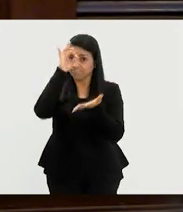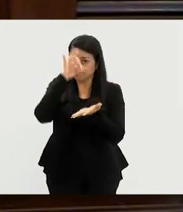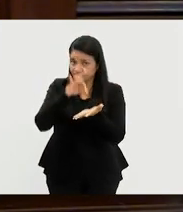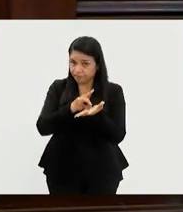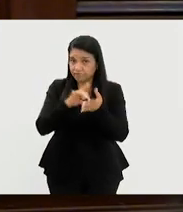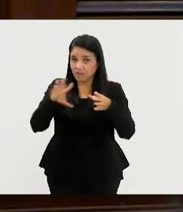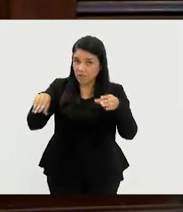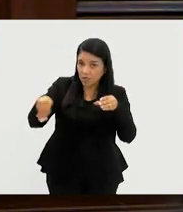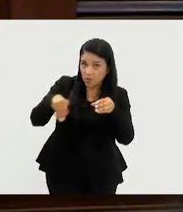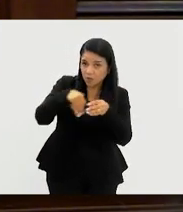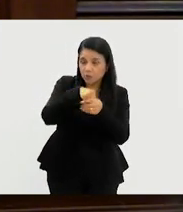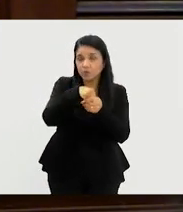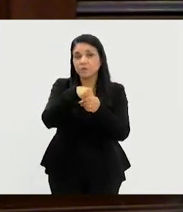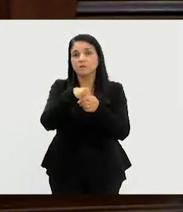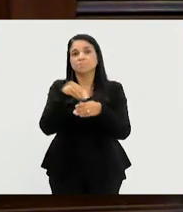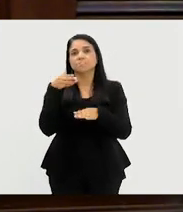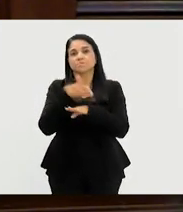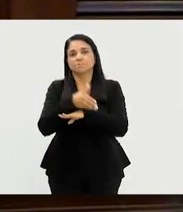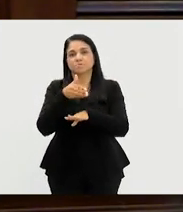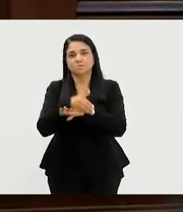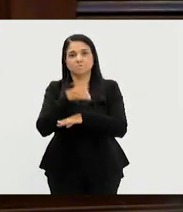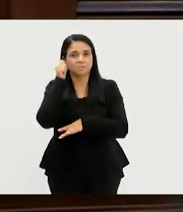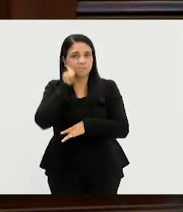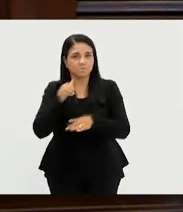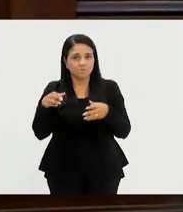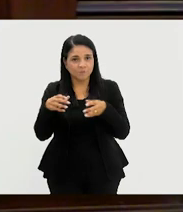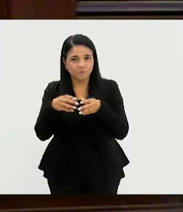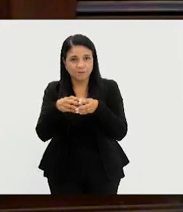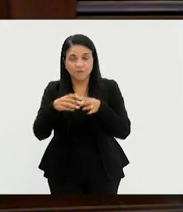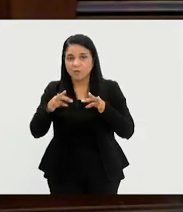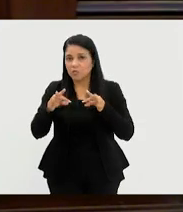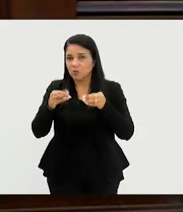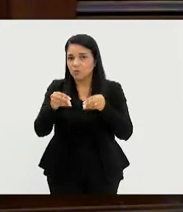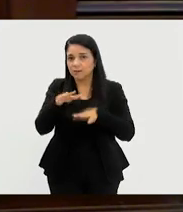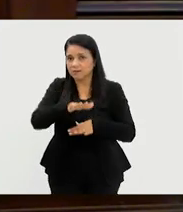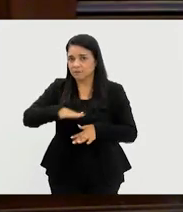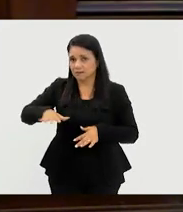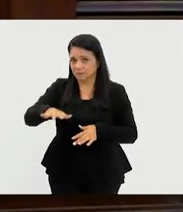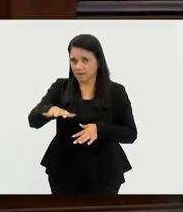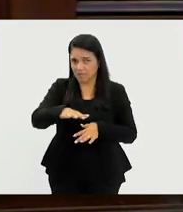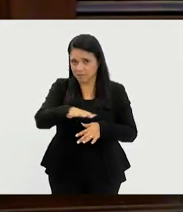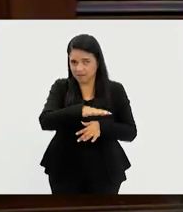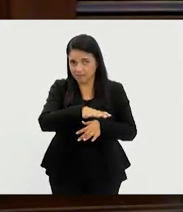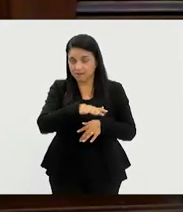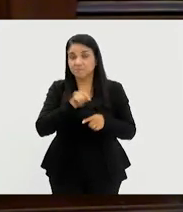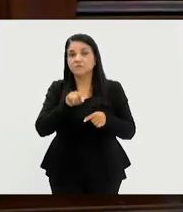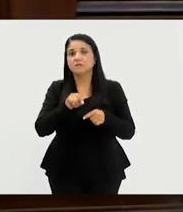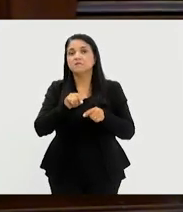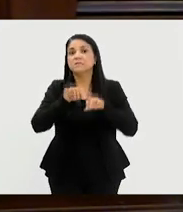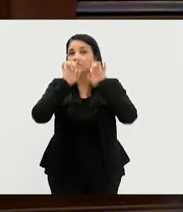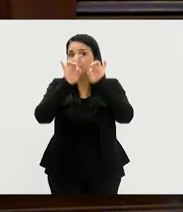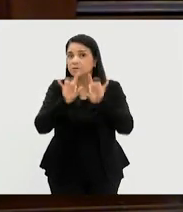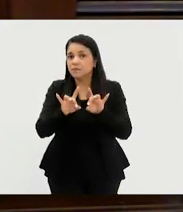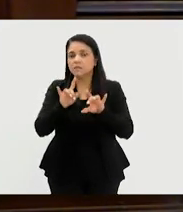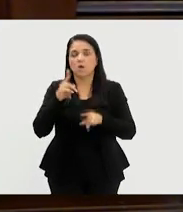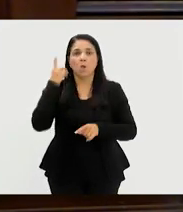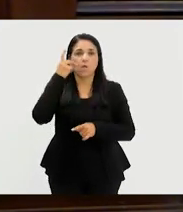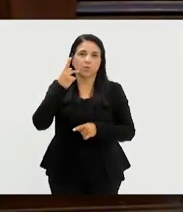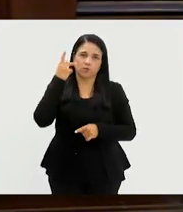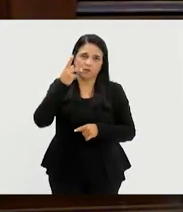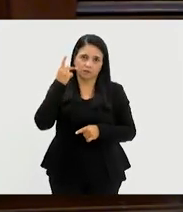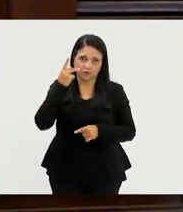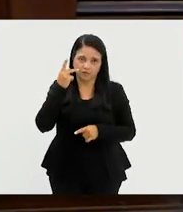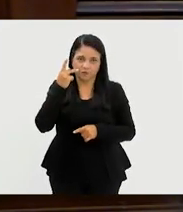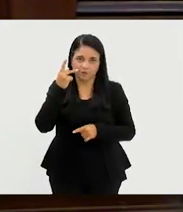a participação das mulheres em todas as áreas, inclusive na política.